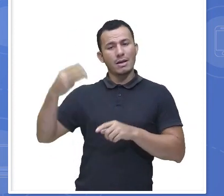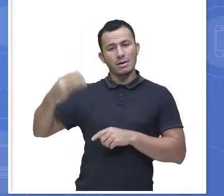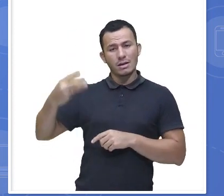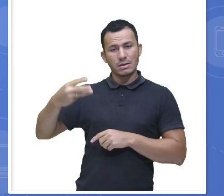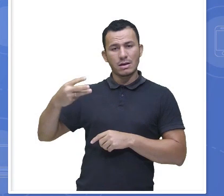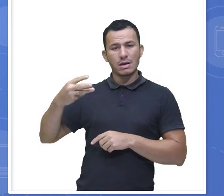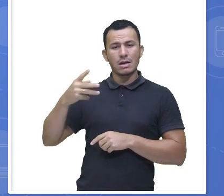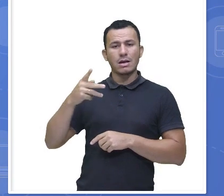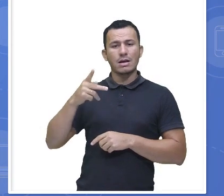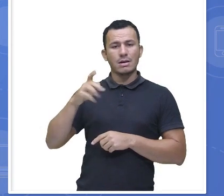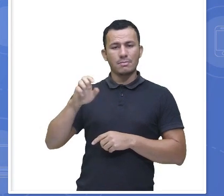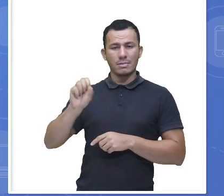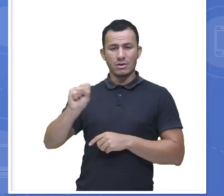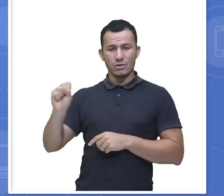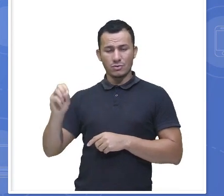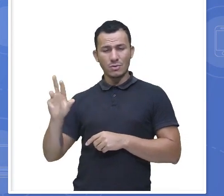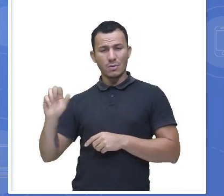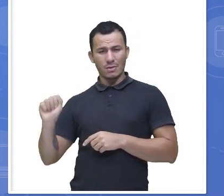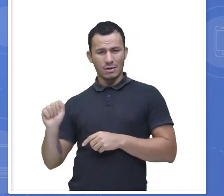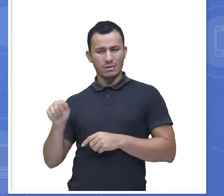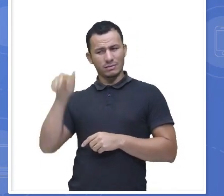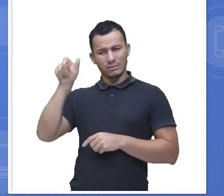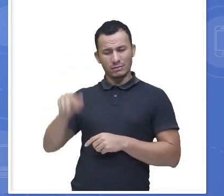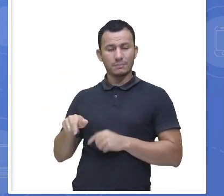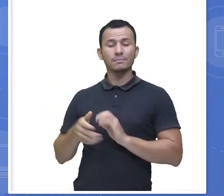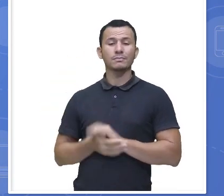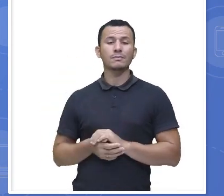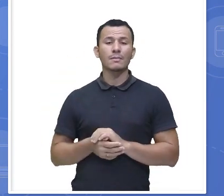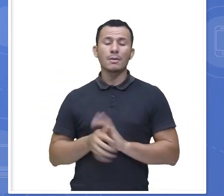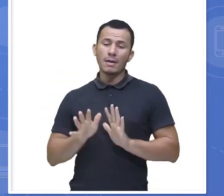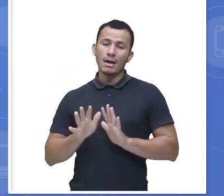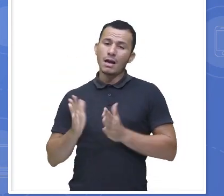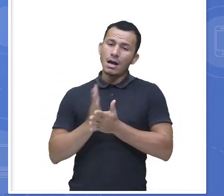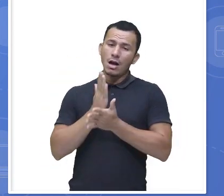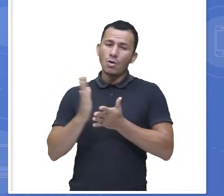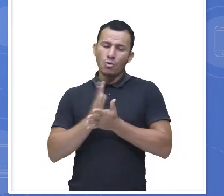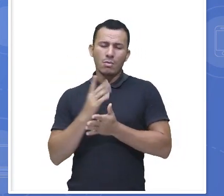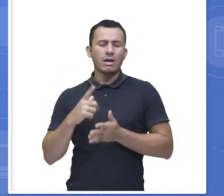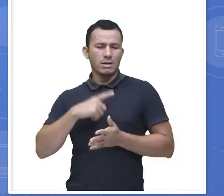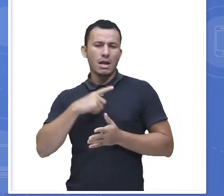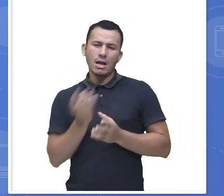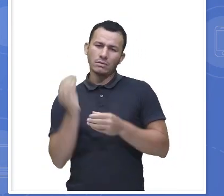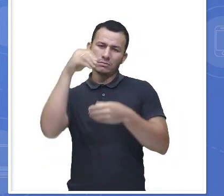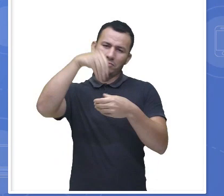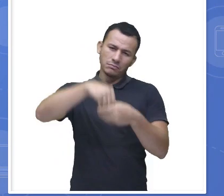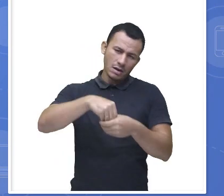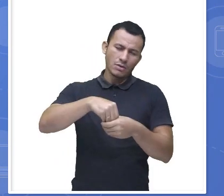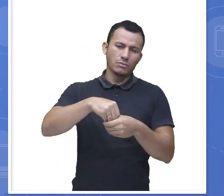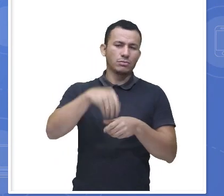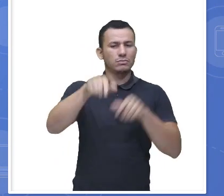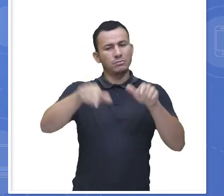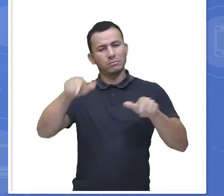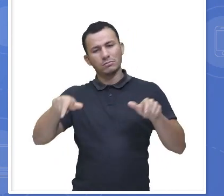pessoa. Mas, às vezes, ele também se faz presente contando a história em primeira pessoa. Certo?